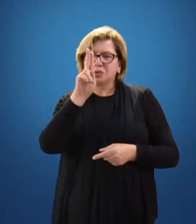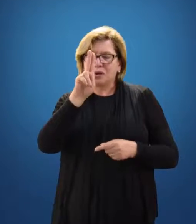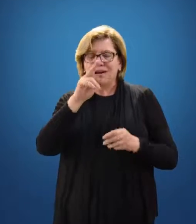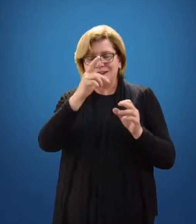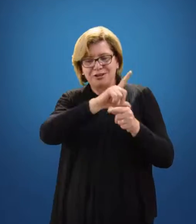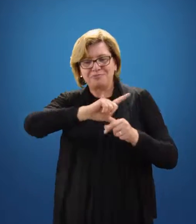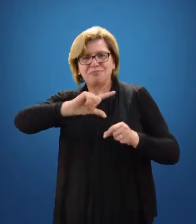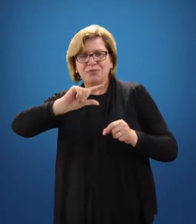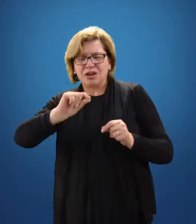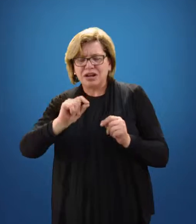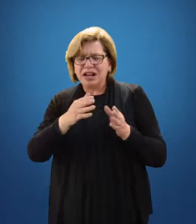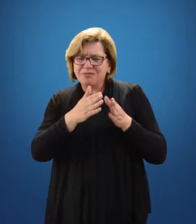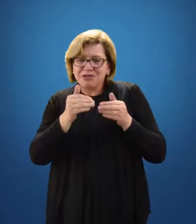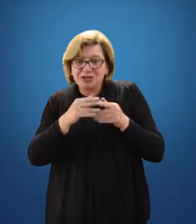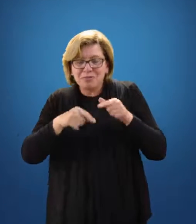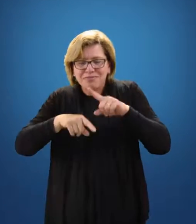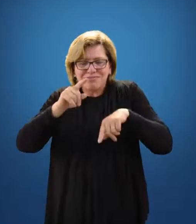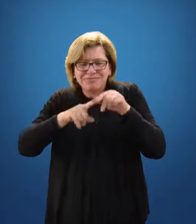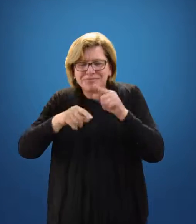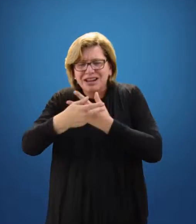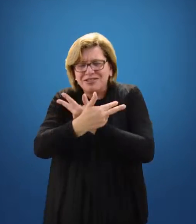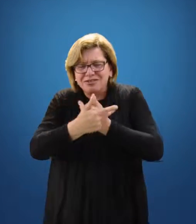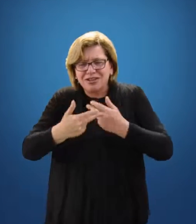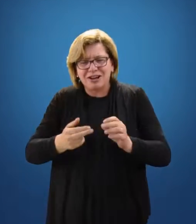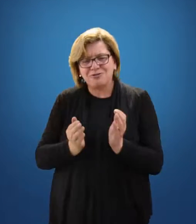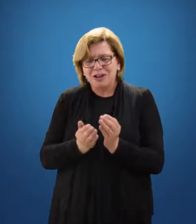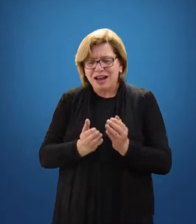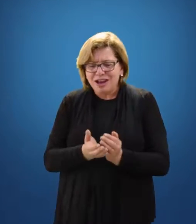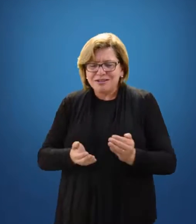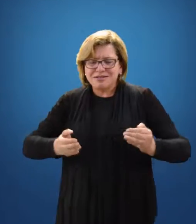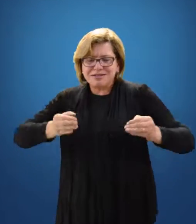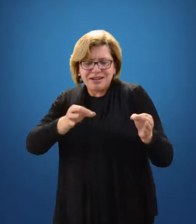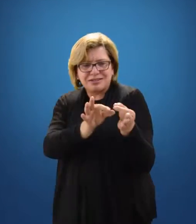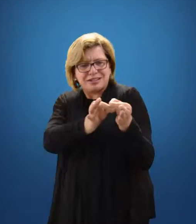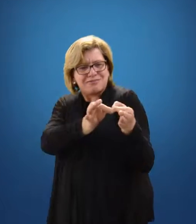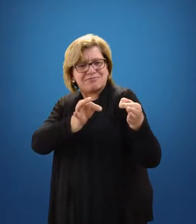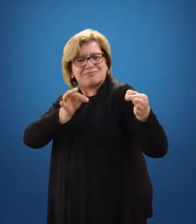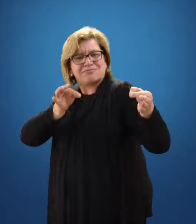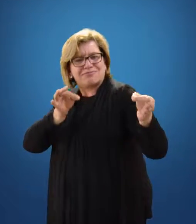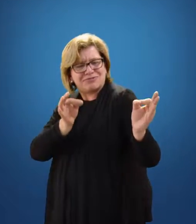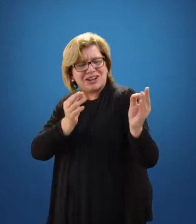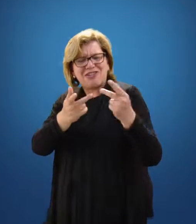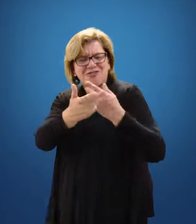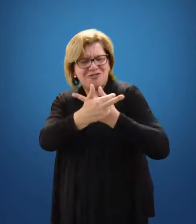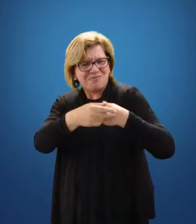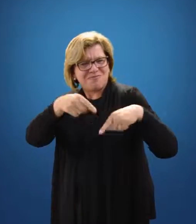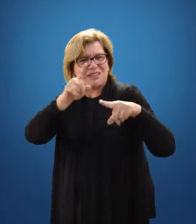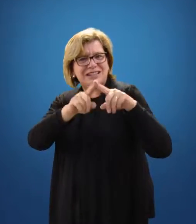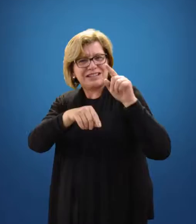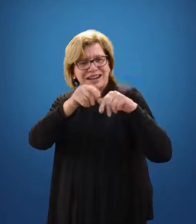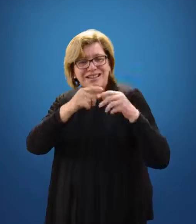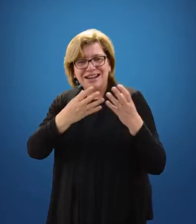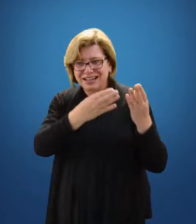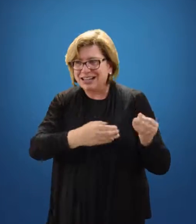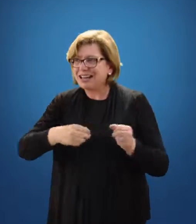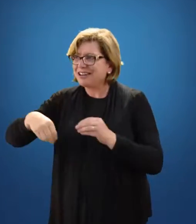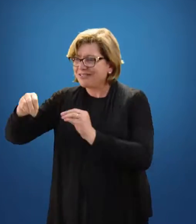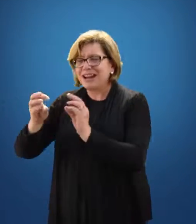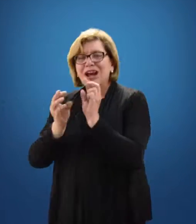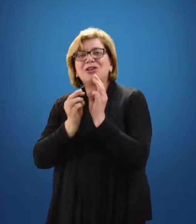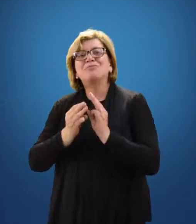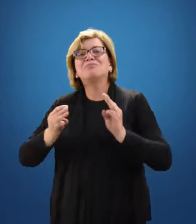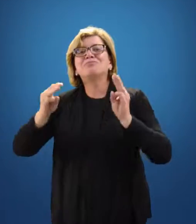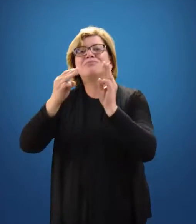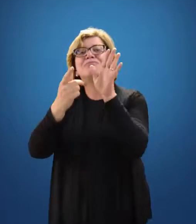materiais, arcos e flechas, cestas, cerâmicas, pois ele queria levar para o seu museu em sua